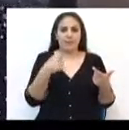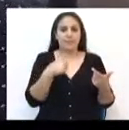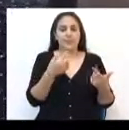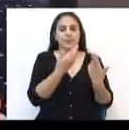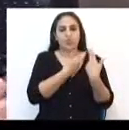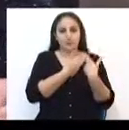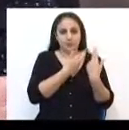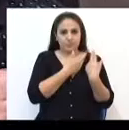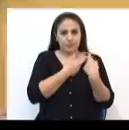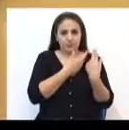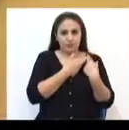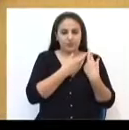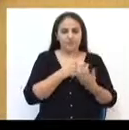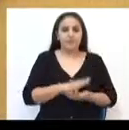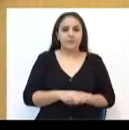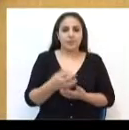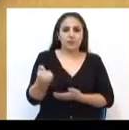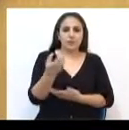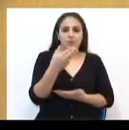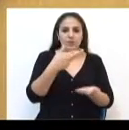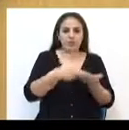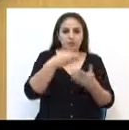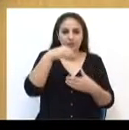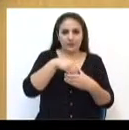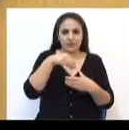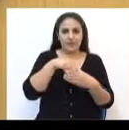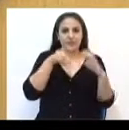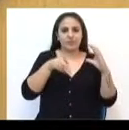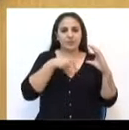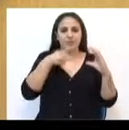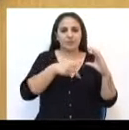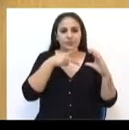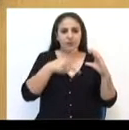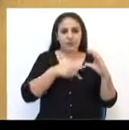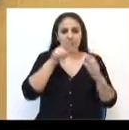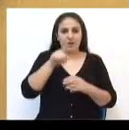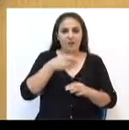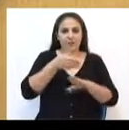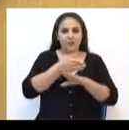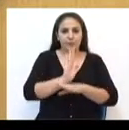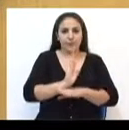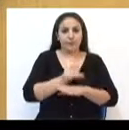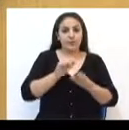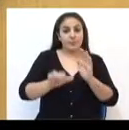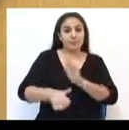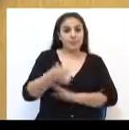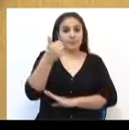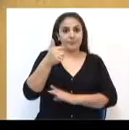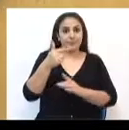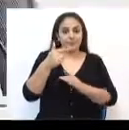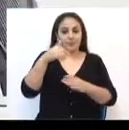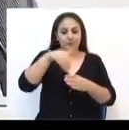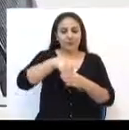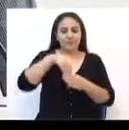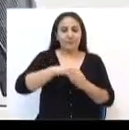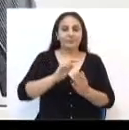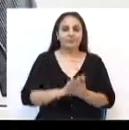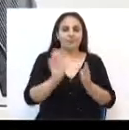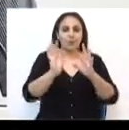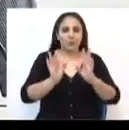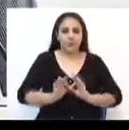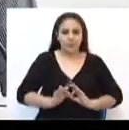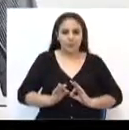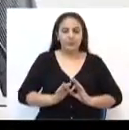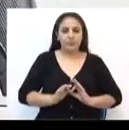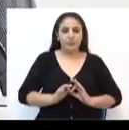minha responsabilidade. Novo regimento interno da Câmara de Vereadores é aprovado em primeiro turno. O projeto